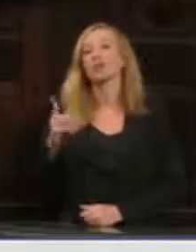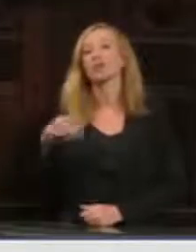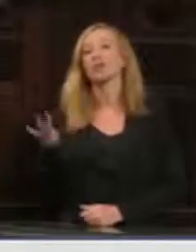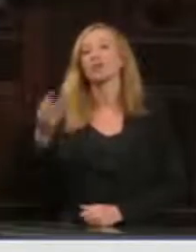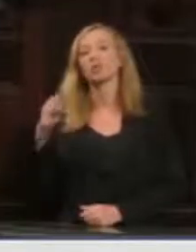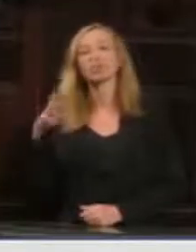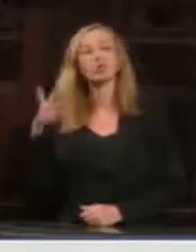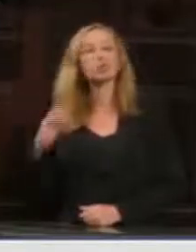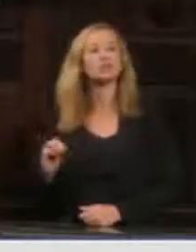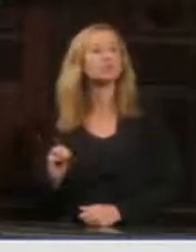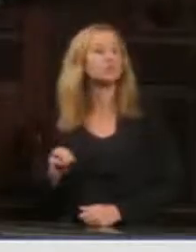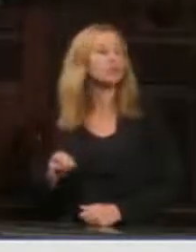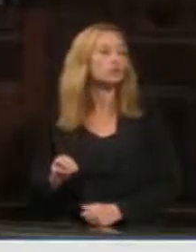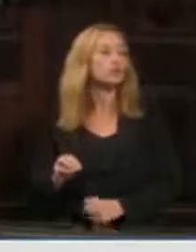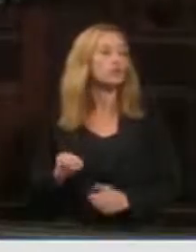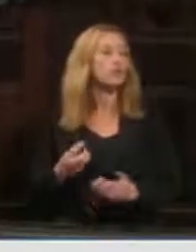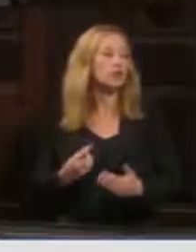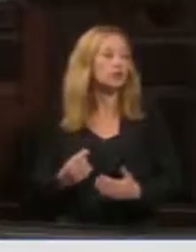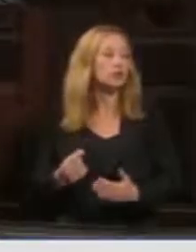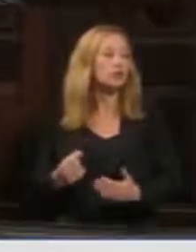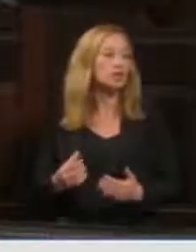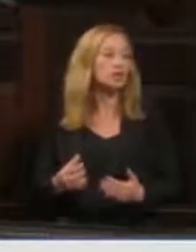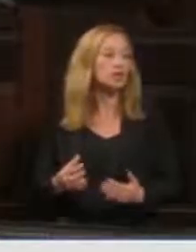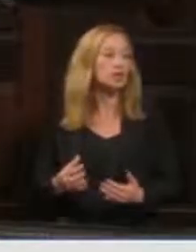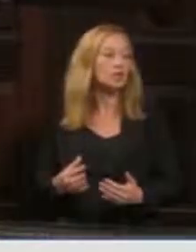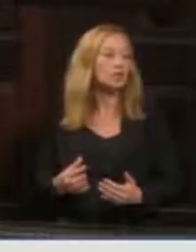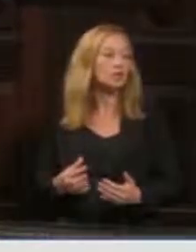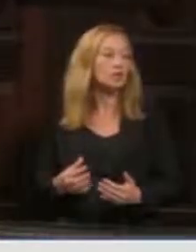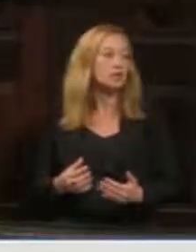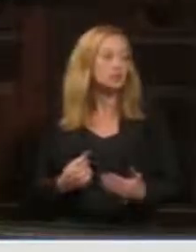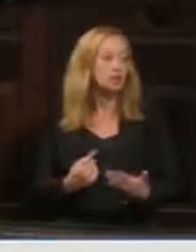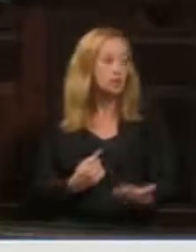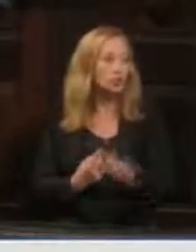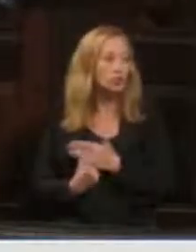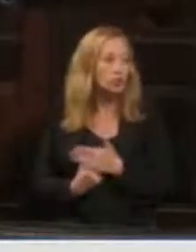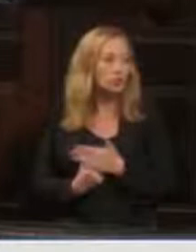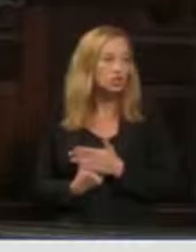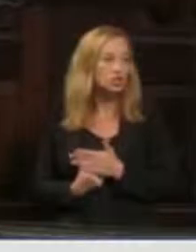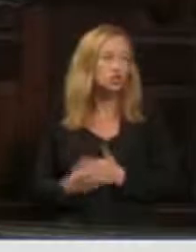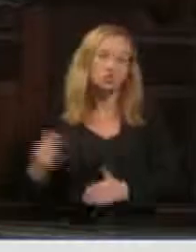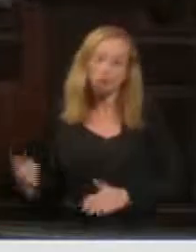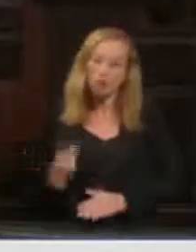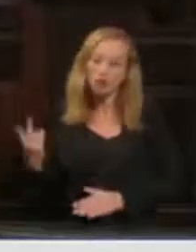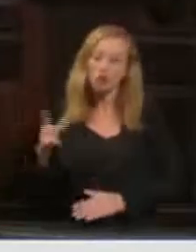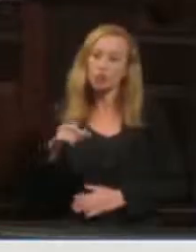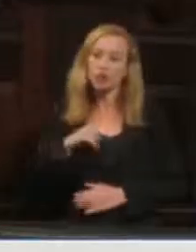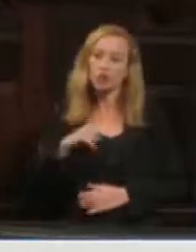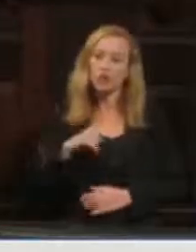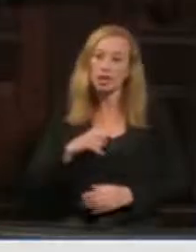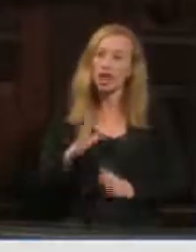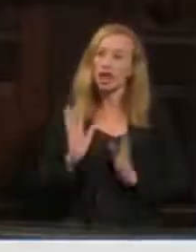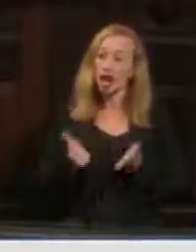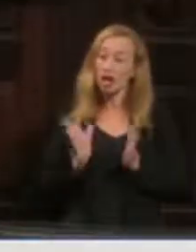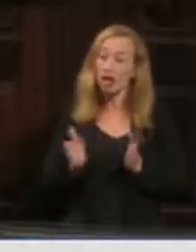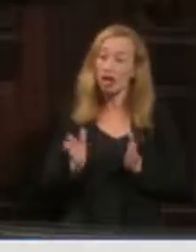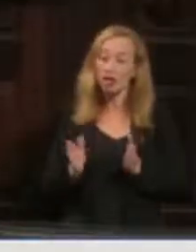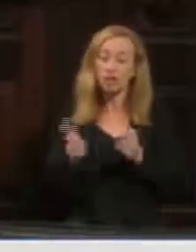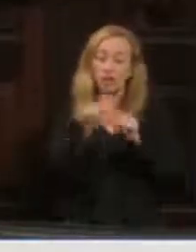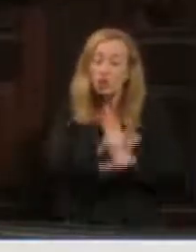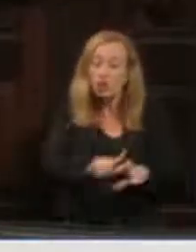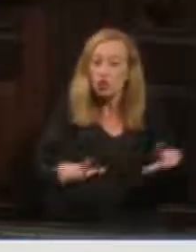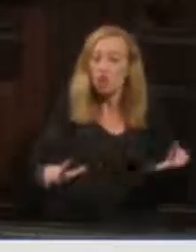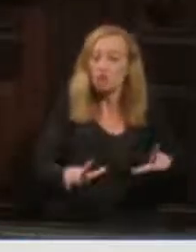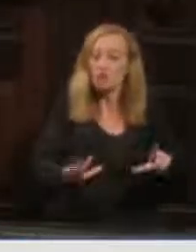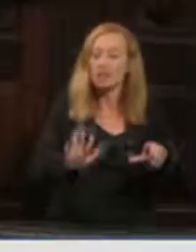da Baixada Fluminense, hoje está lá um deserto. Hoje se discutiu aqui, senhor presidente, a questão